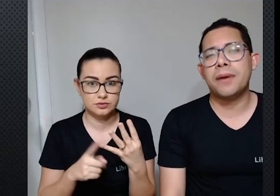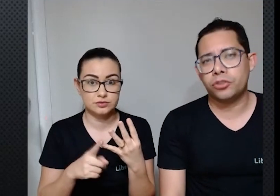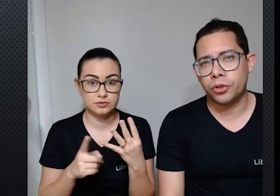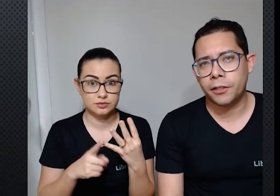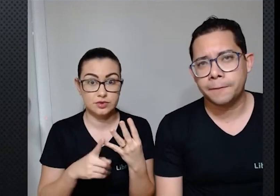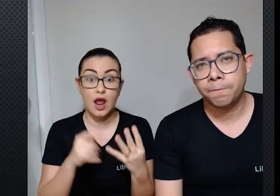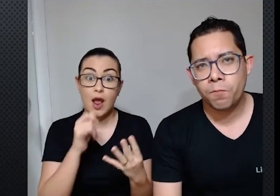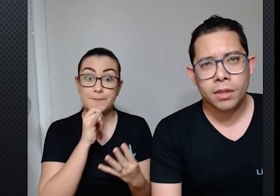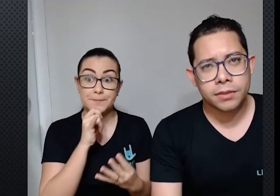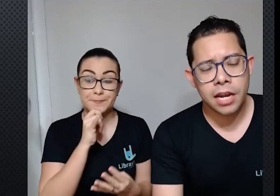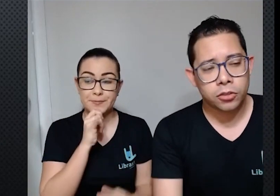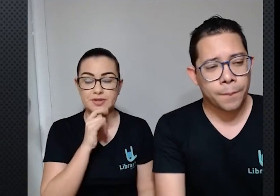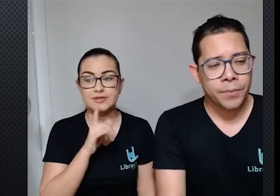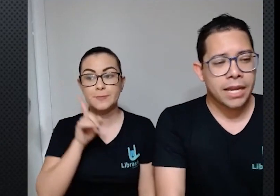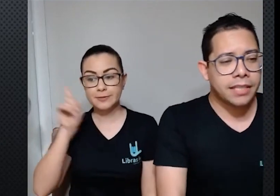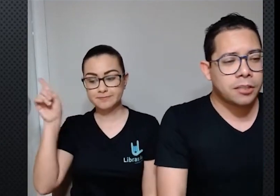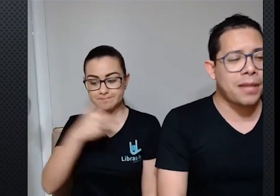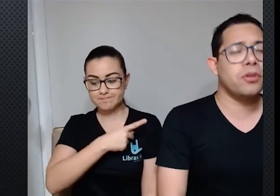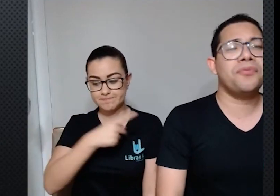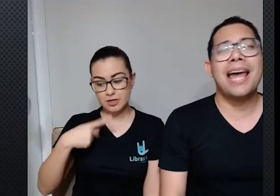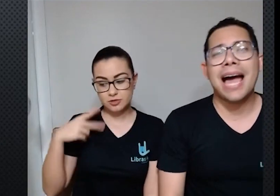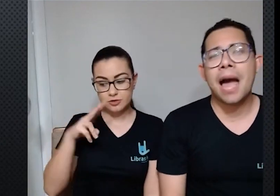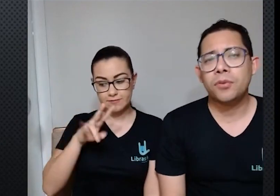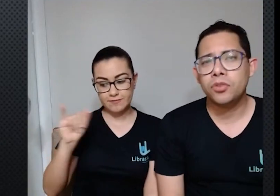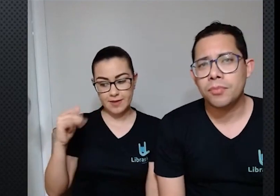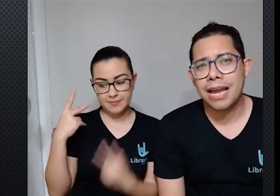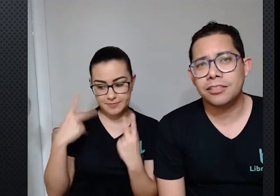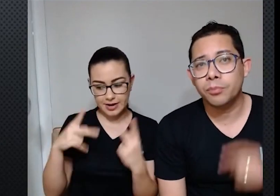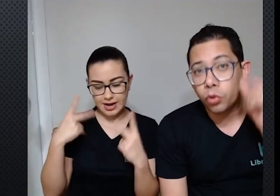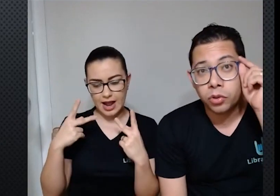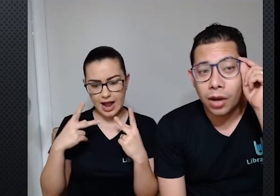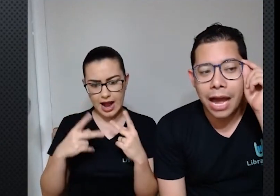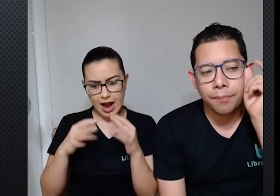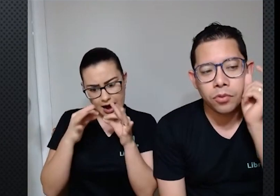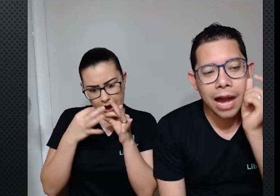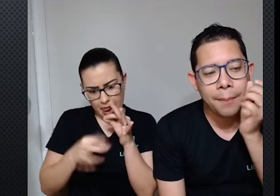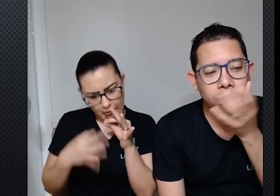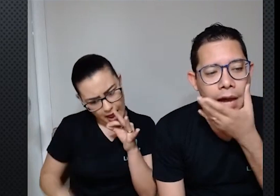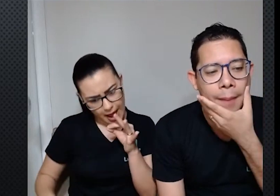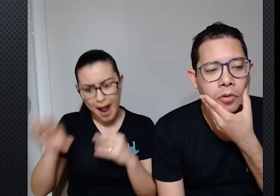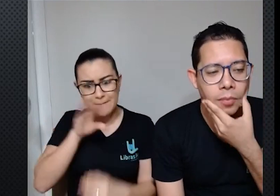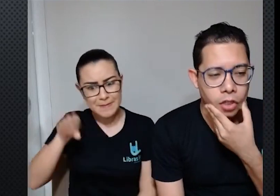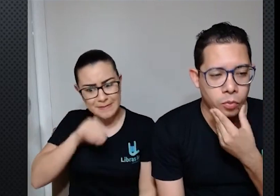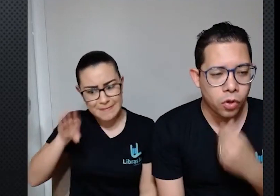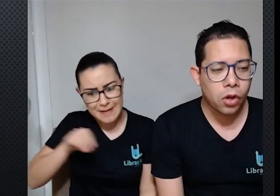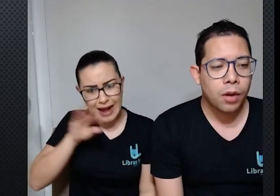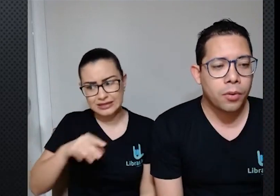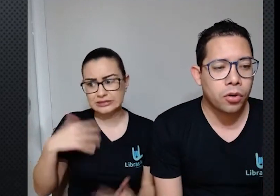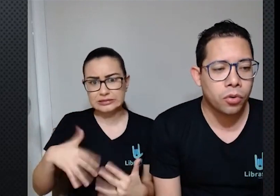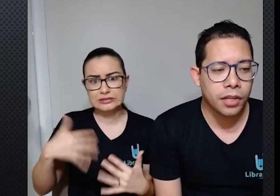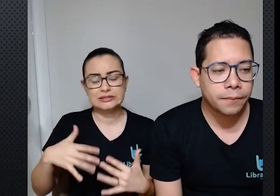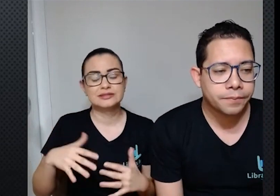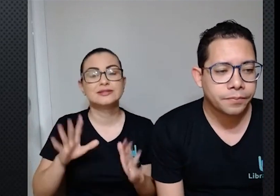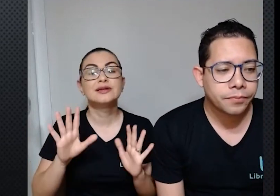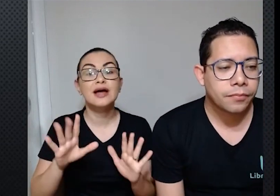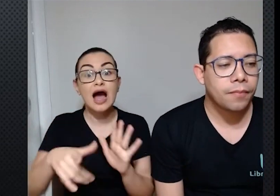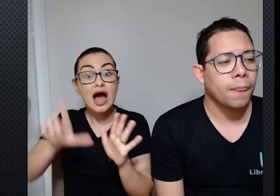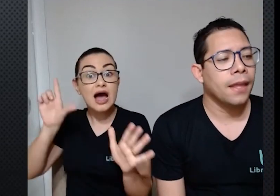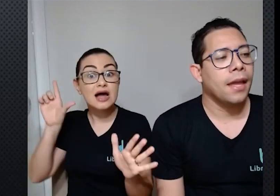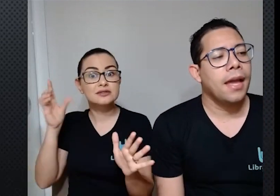desse pastor, certo? Se esse pastor falar rápido demais, muito rápido, rápido mesmo, procure